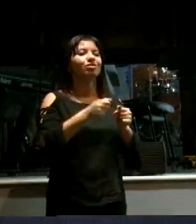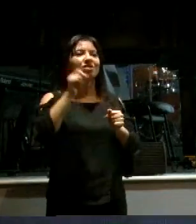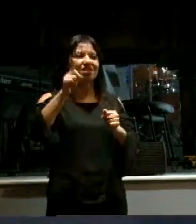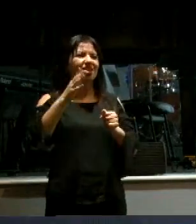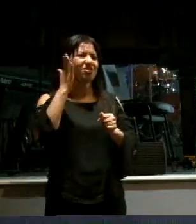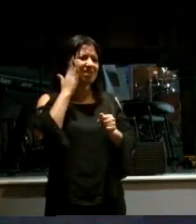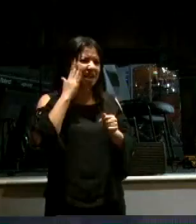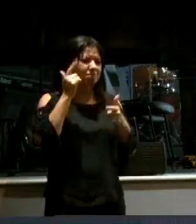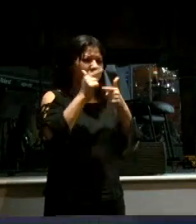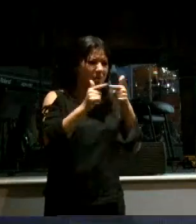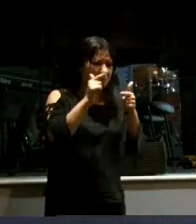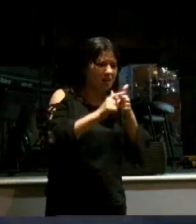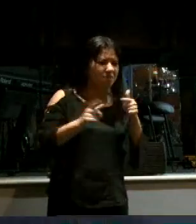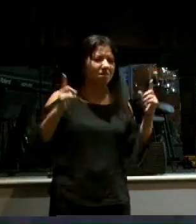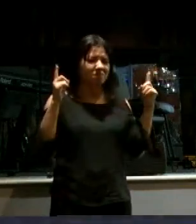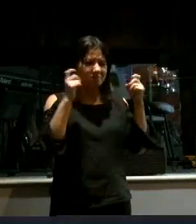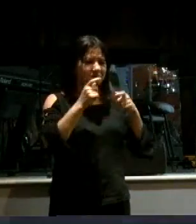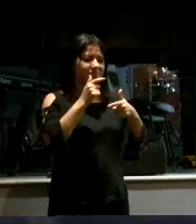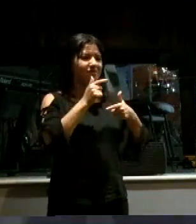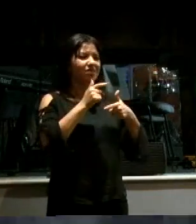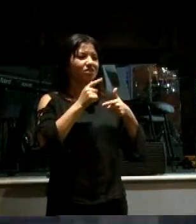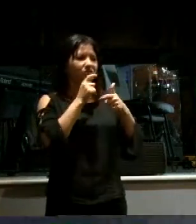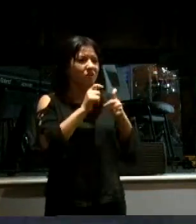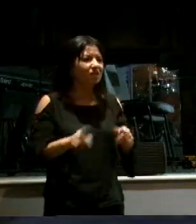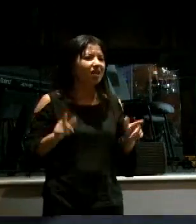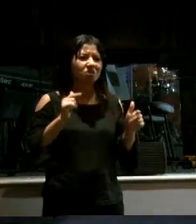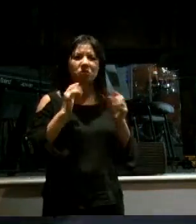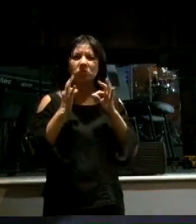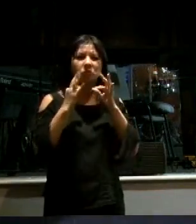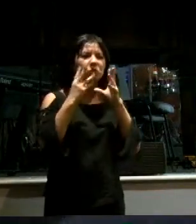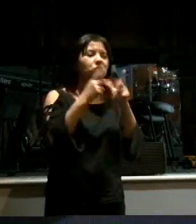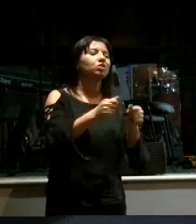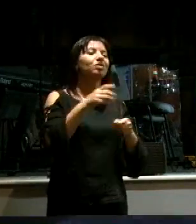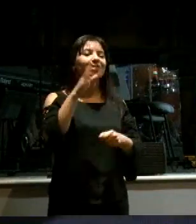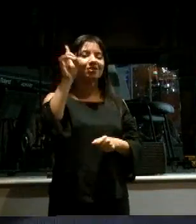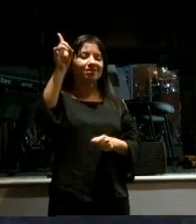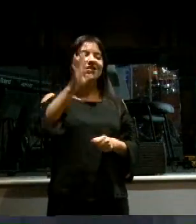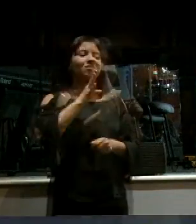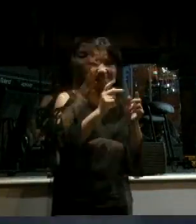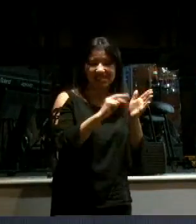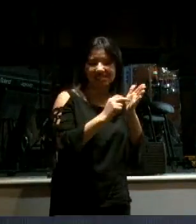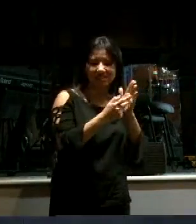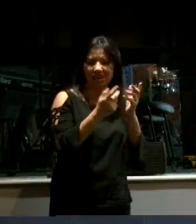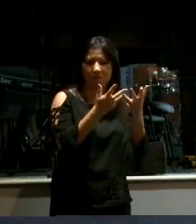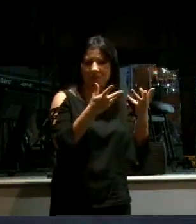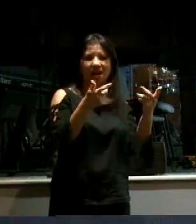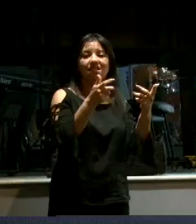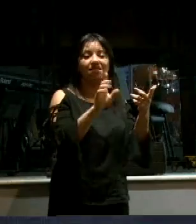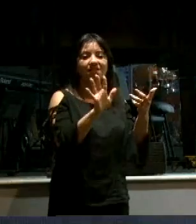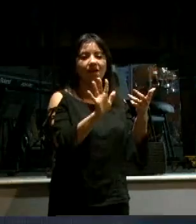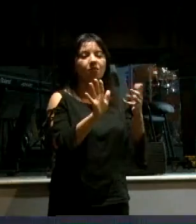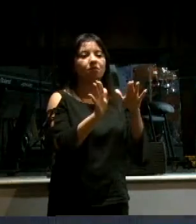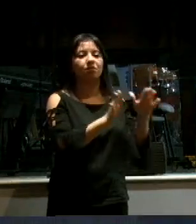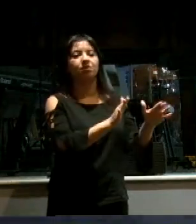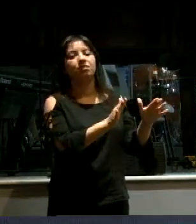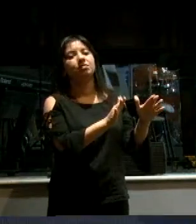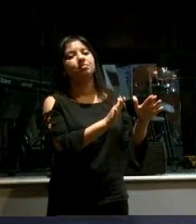as dificuldades. E sabe nos momentos em que você vai deparar com Mara. A Bíblia continua